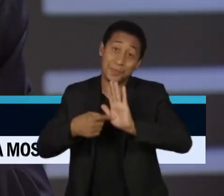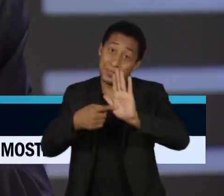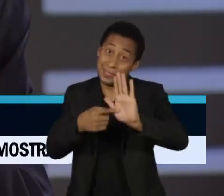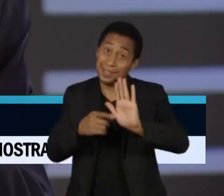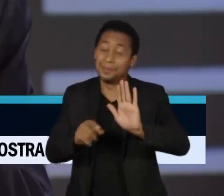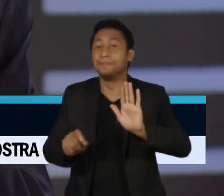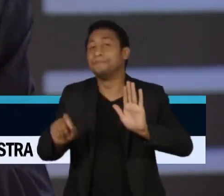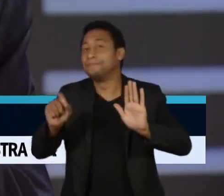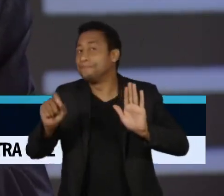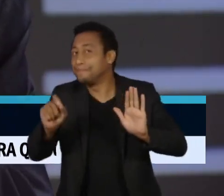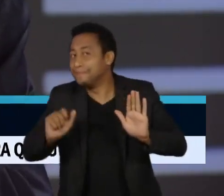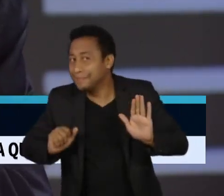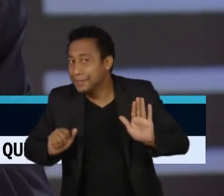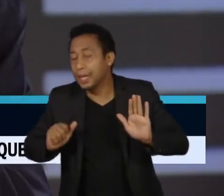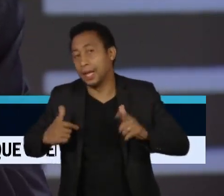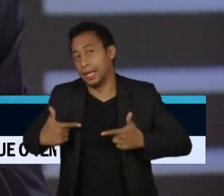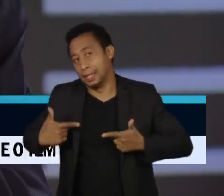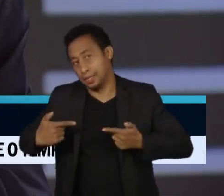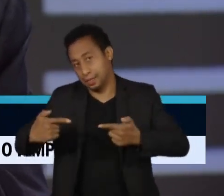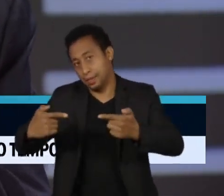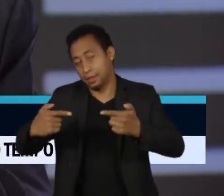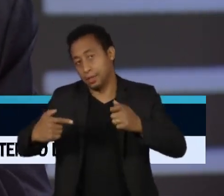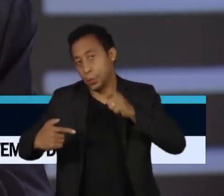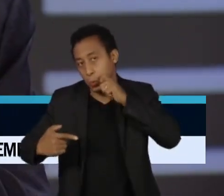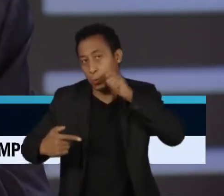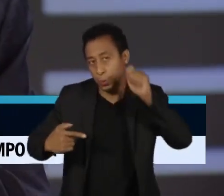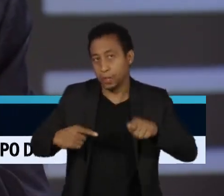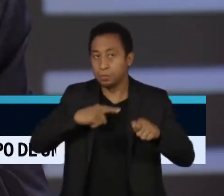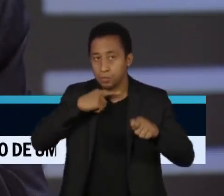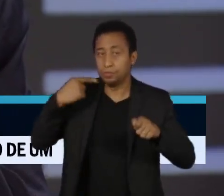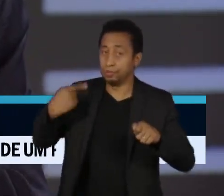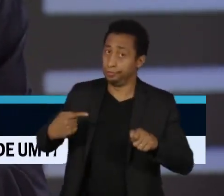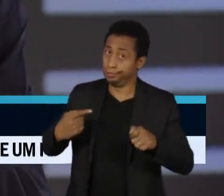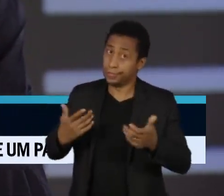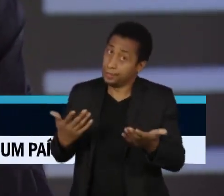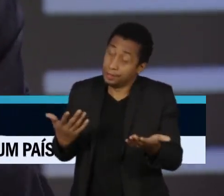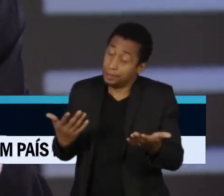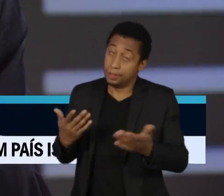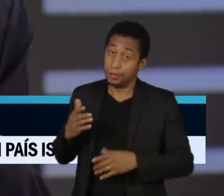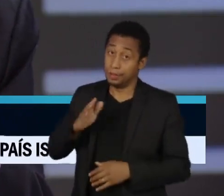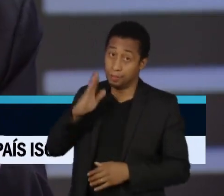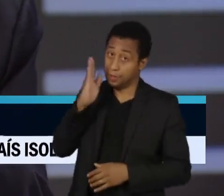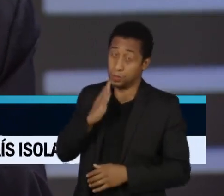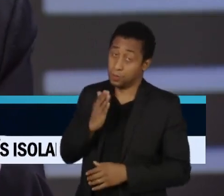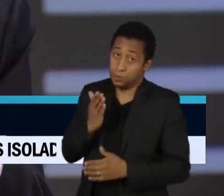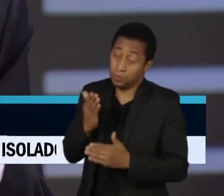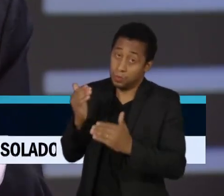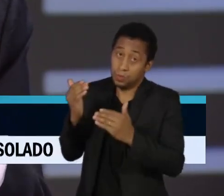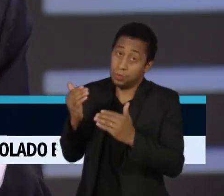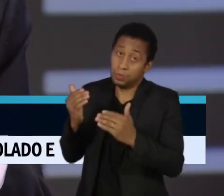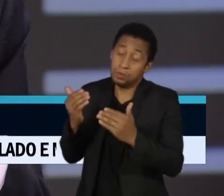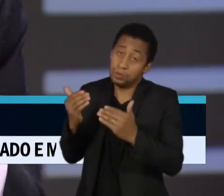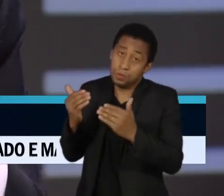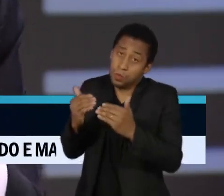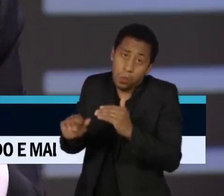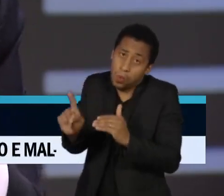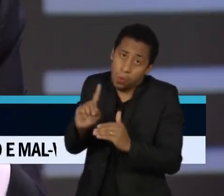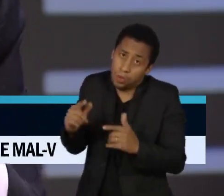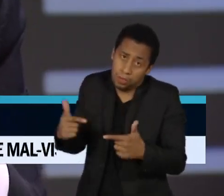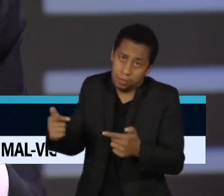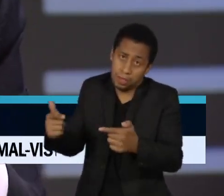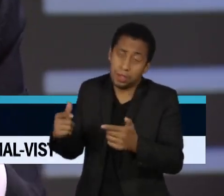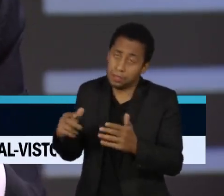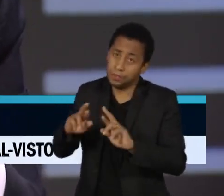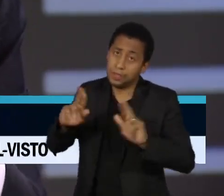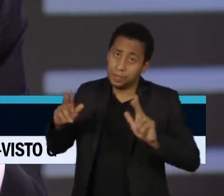presumo eu, uma referência à guerra da Ucrânia, que o Brasil não tem a mesma posição com a China, mas se chegar a um certo denominador comum, pode resolver